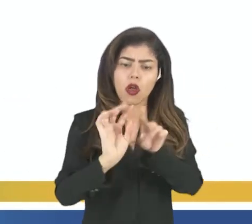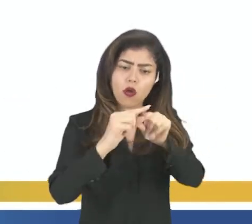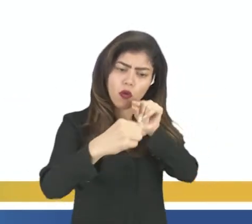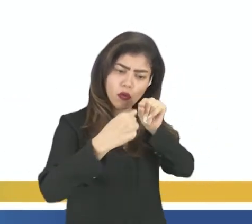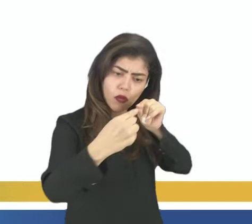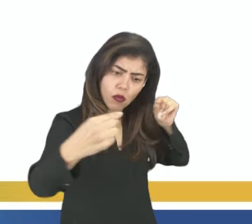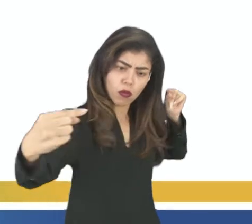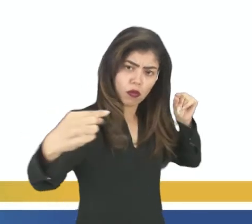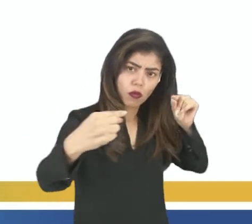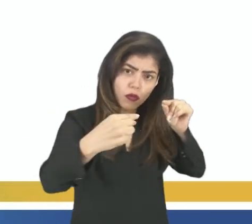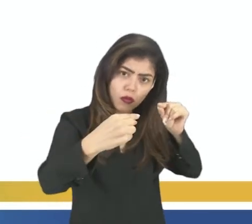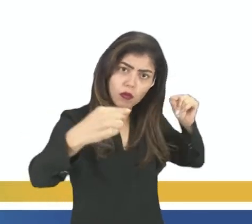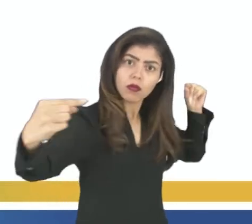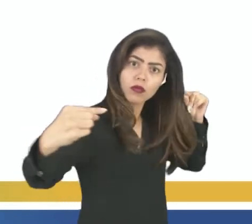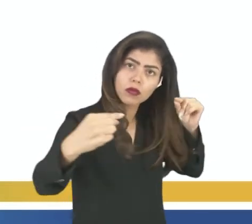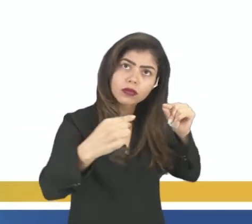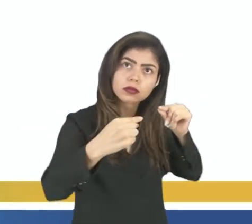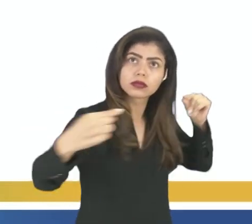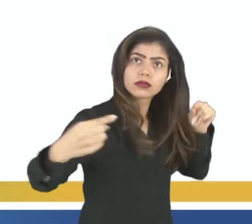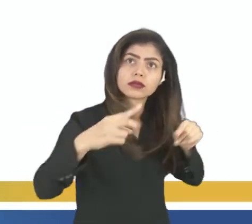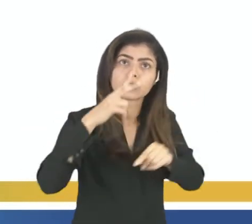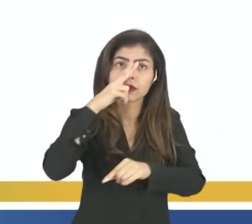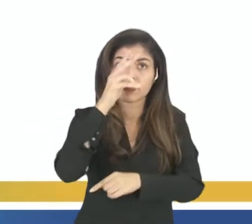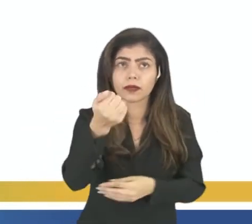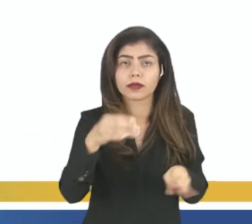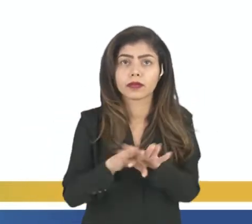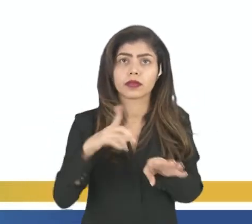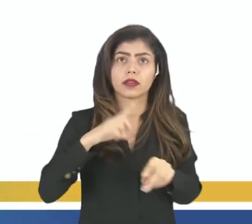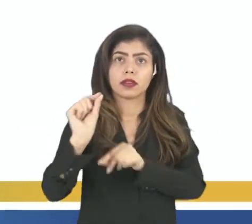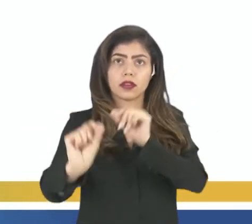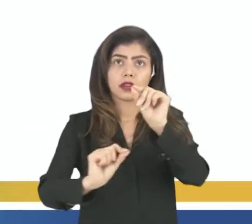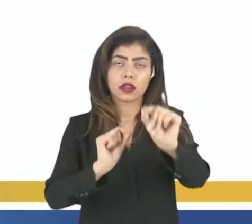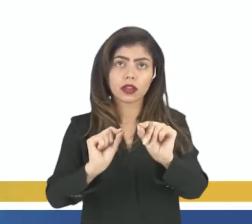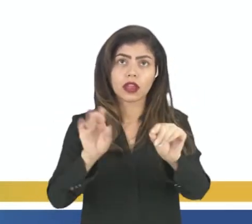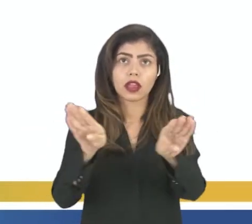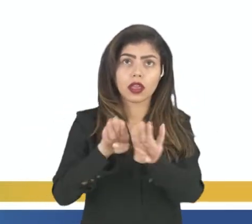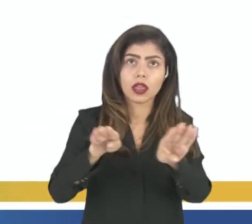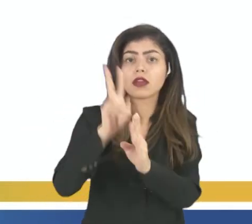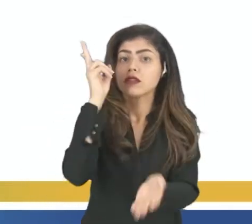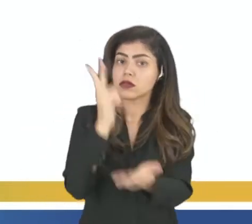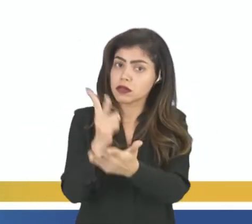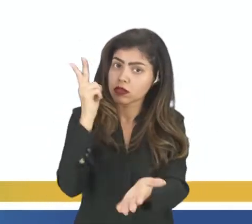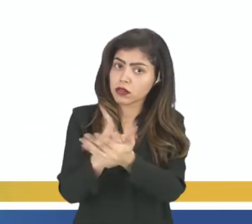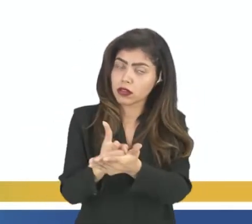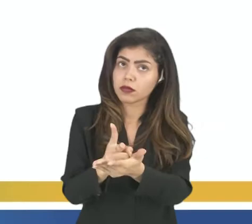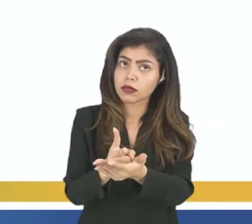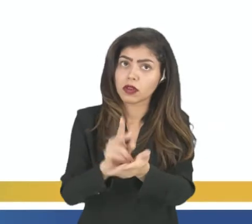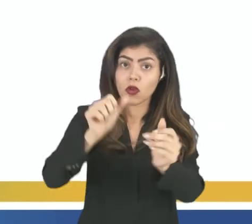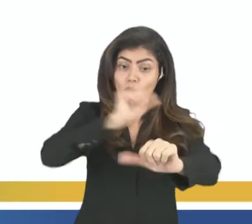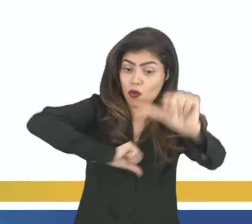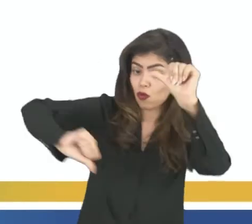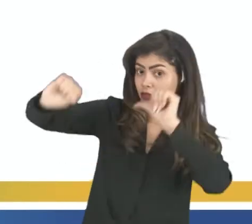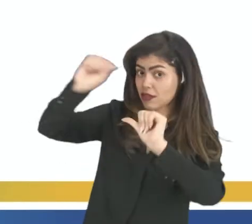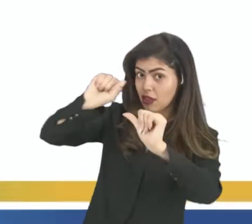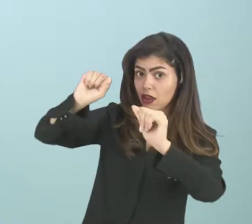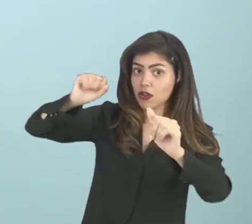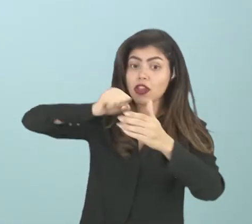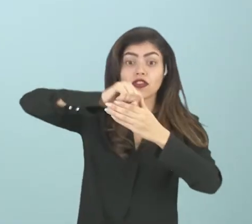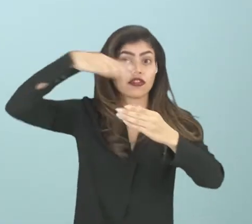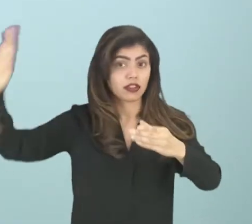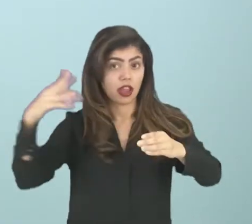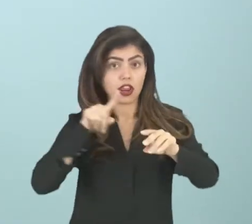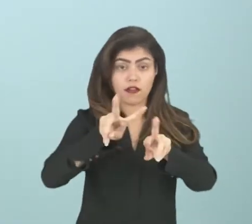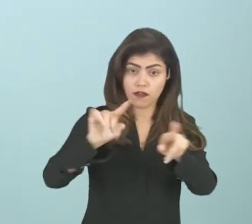elástica em sentido oposto, pois a força elástica é uma força que age sempre contrário à força externa que